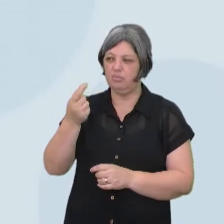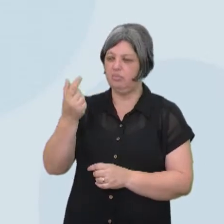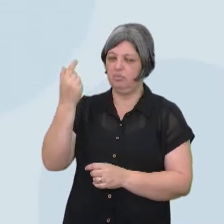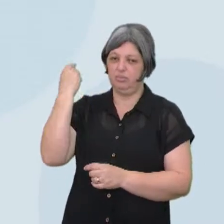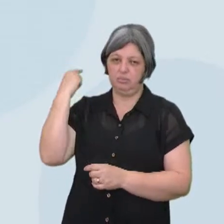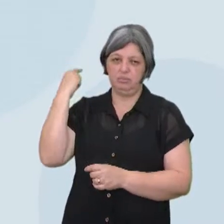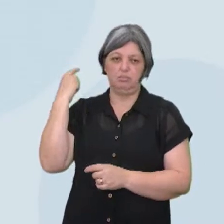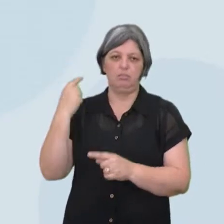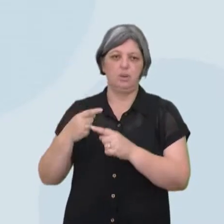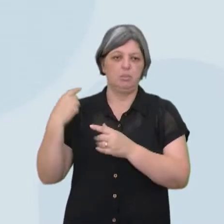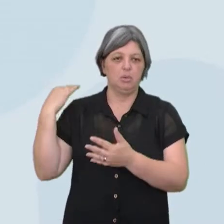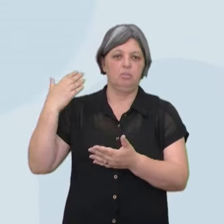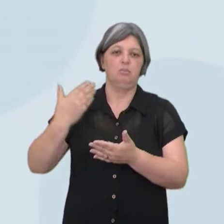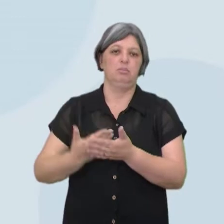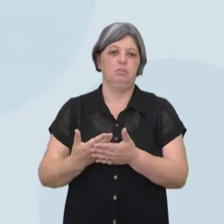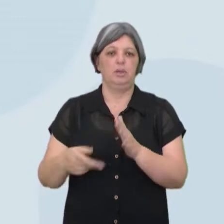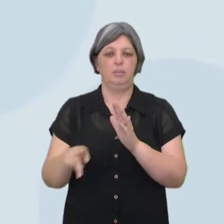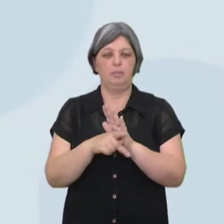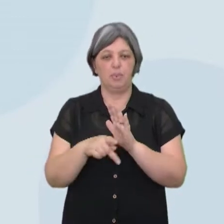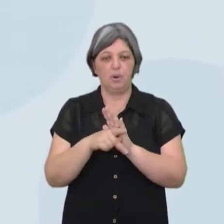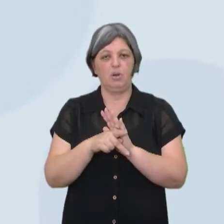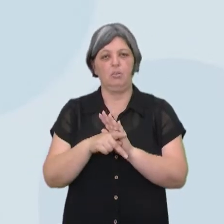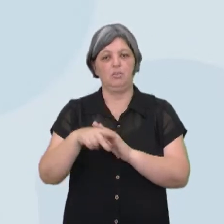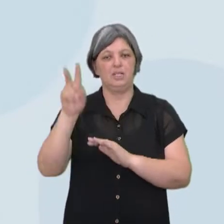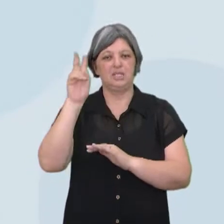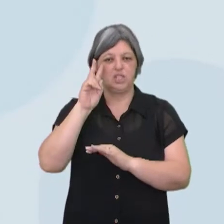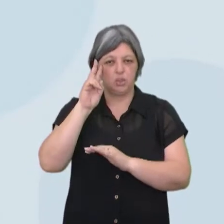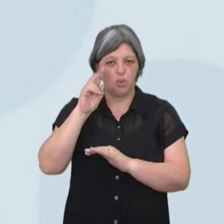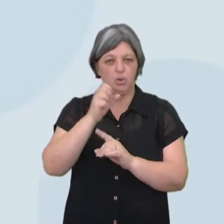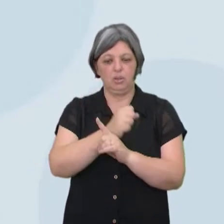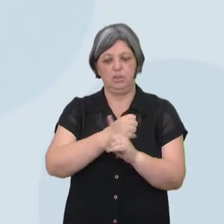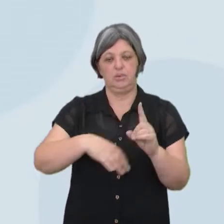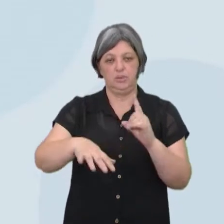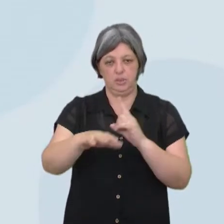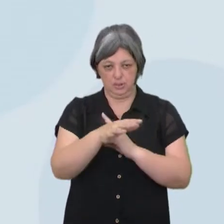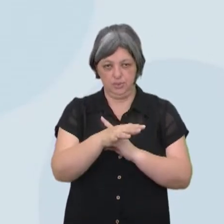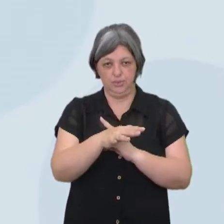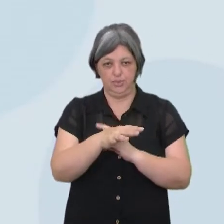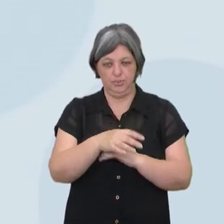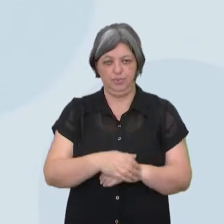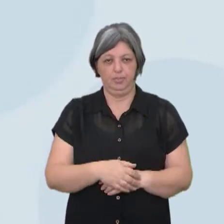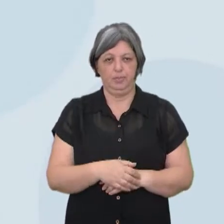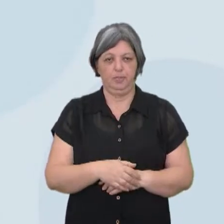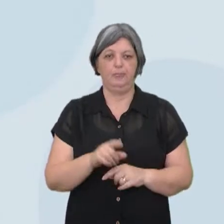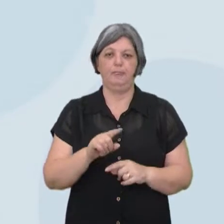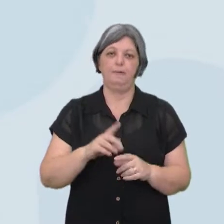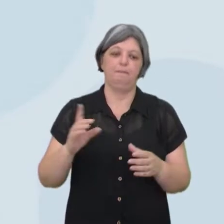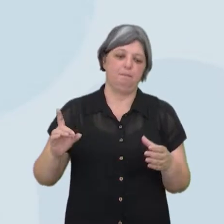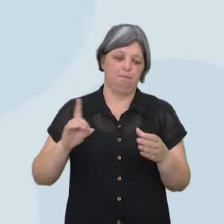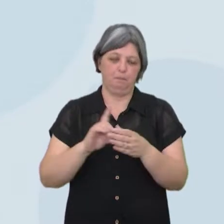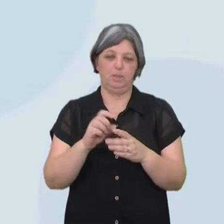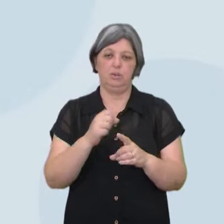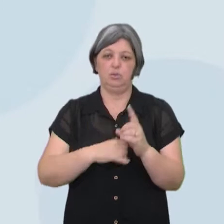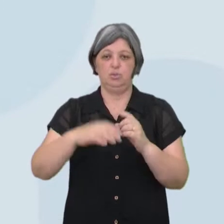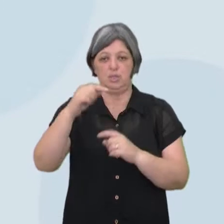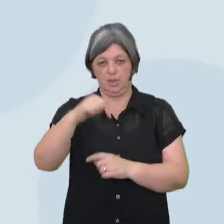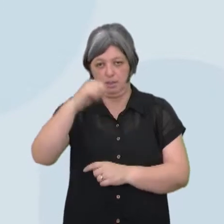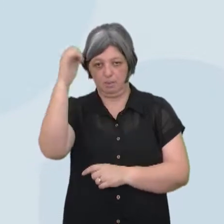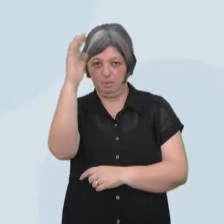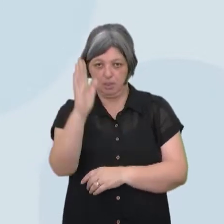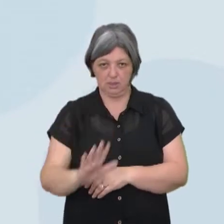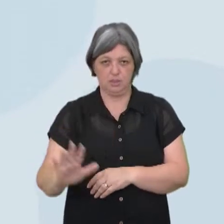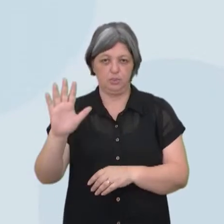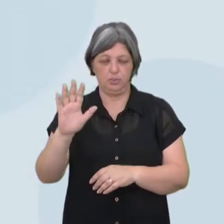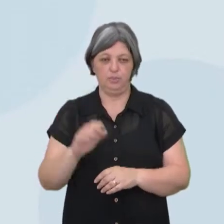parte integrante da própria noção de história social em nossa sociedade brasileira.